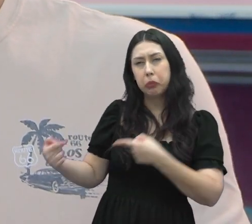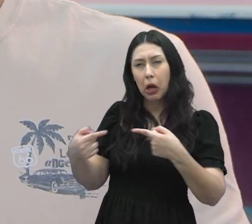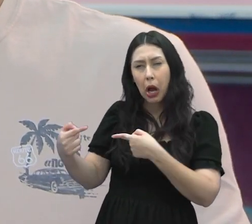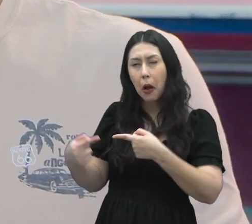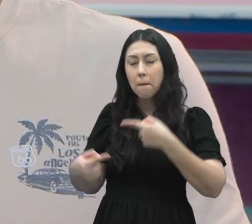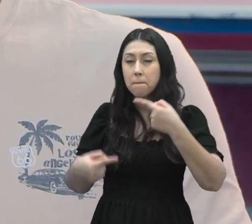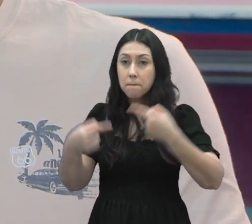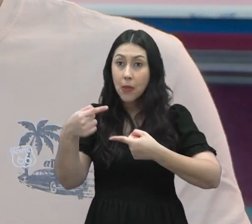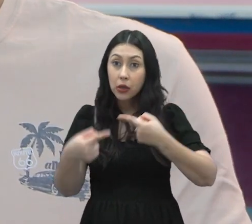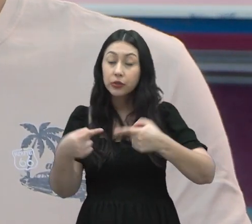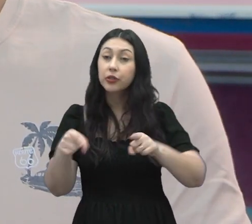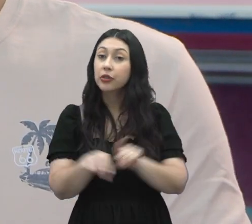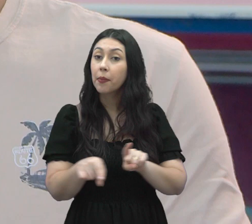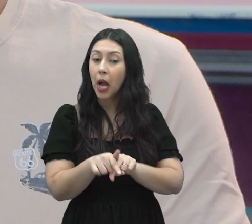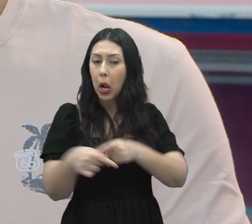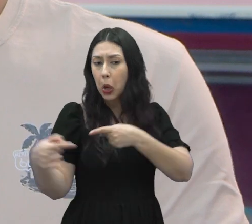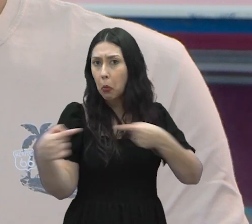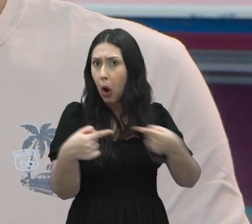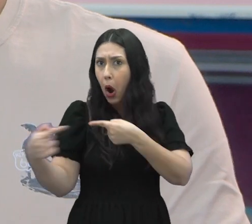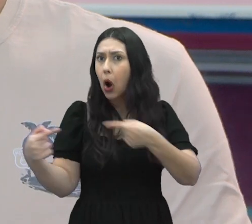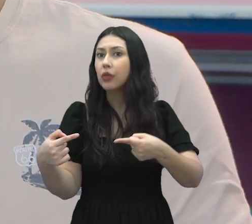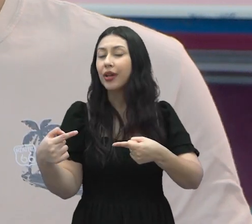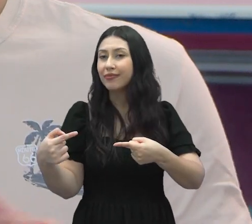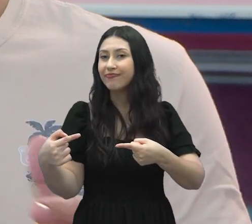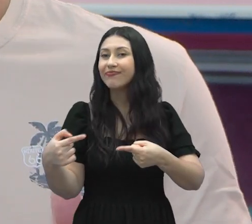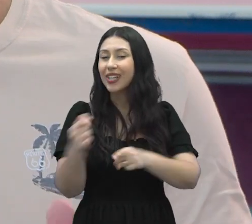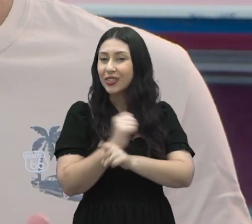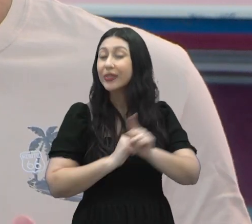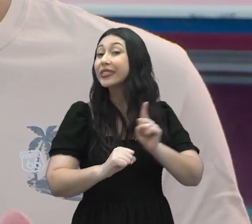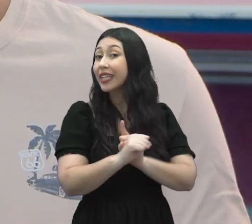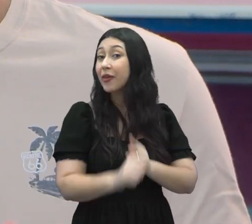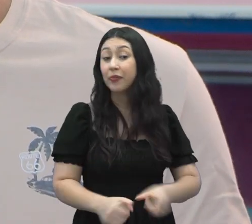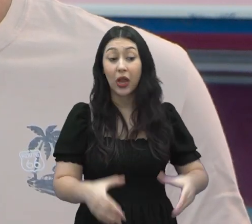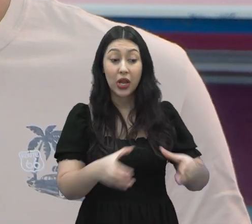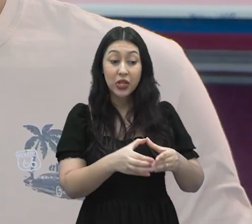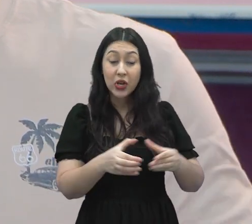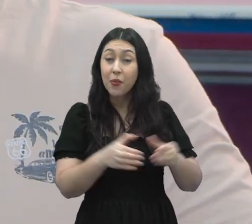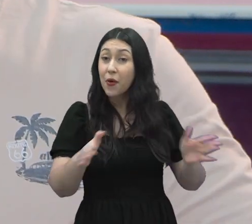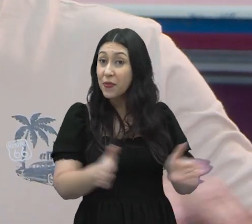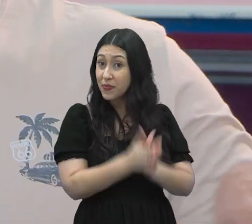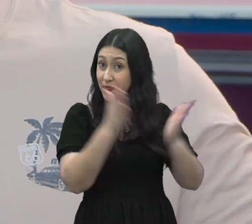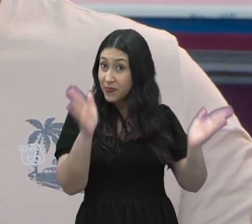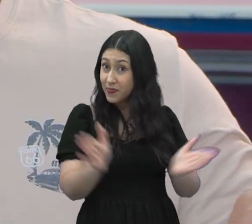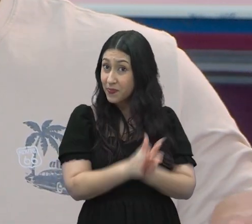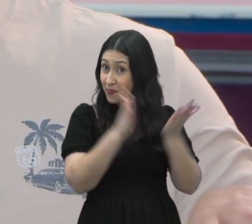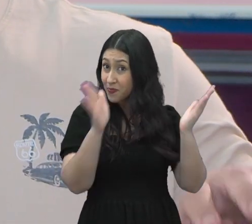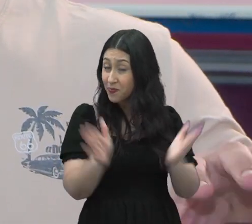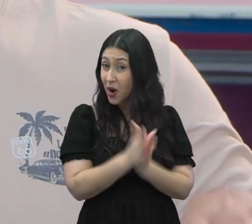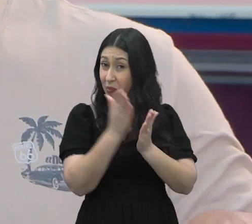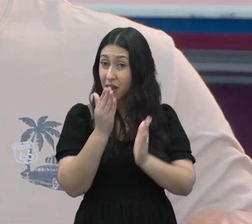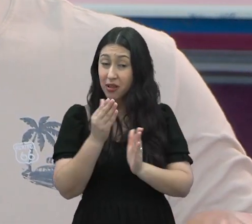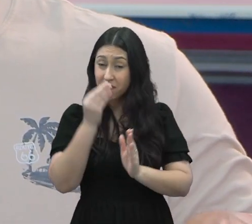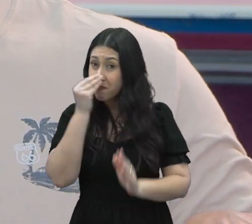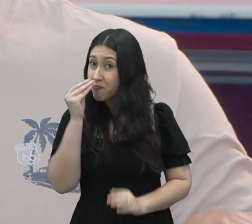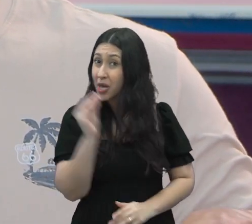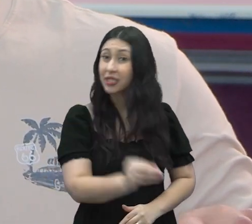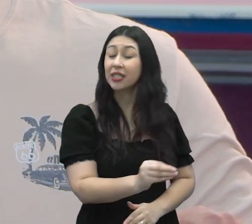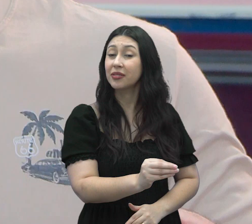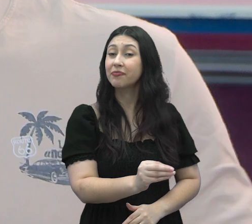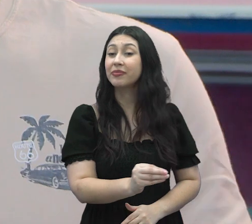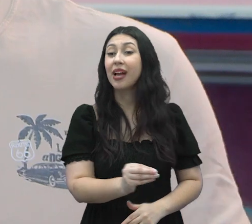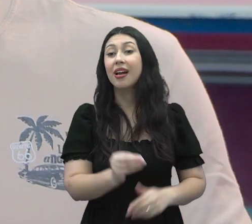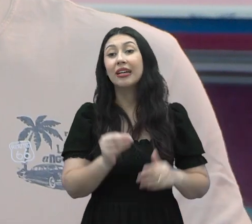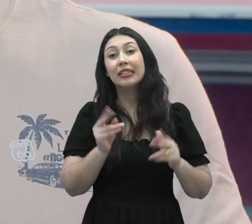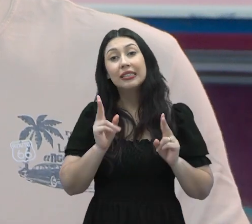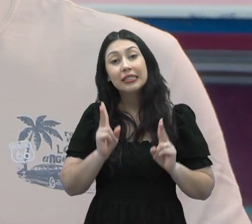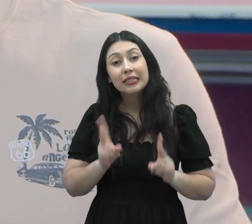disputa política, mas também de disputa social, onde os grupos menos privilegiados, os grupos literalmente excluídos da sociedade,